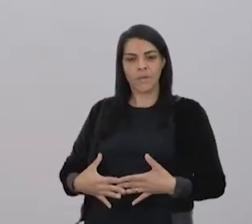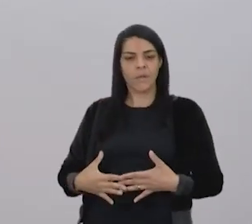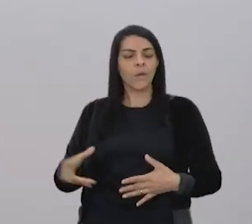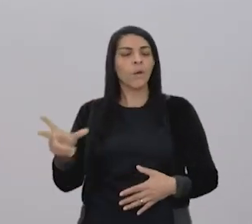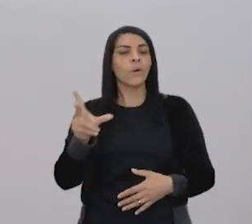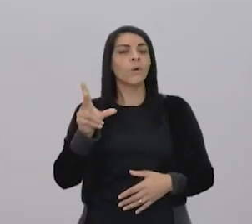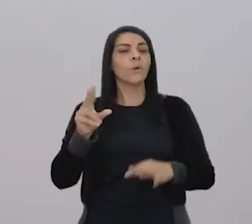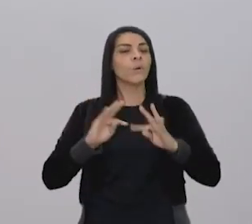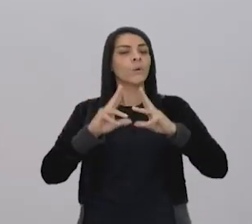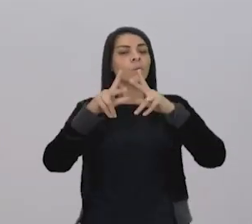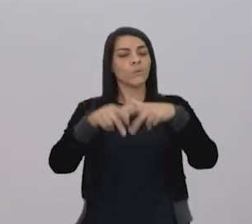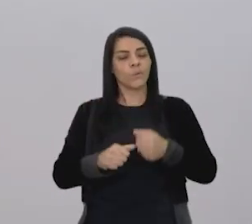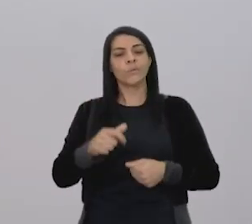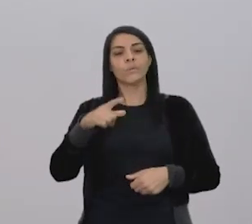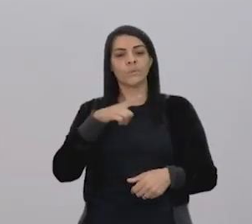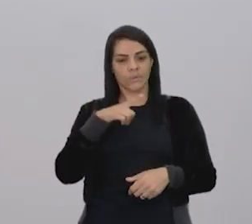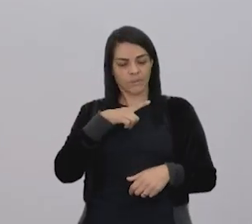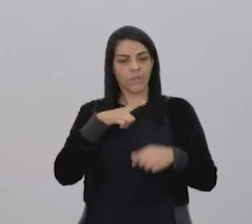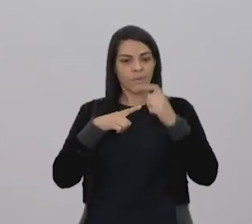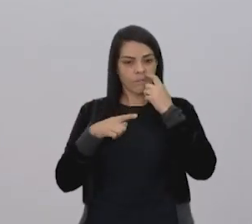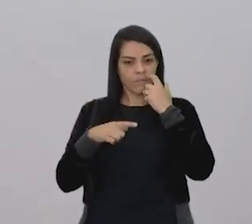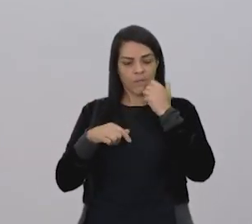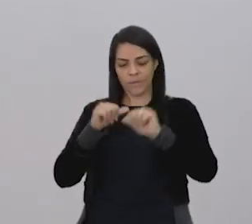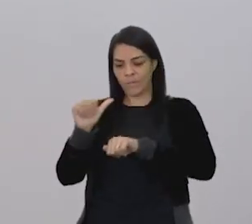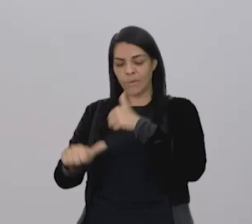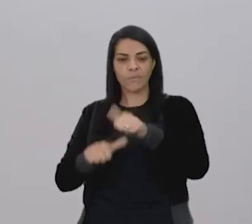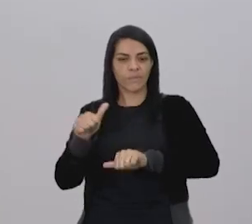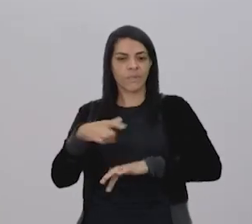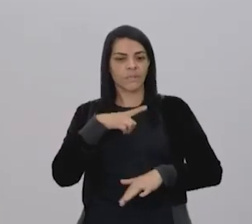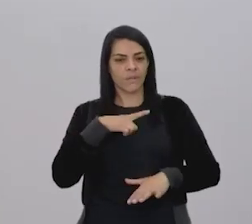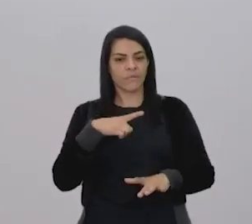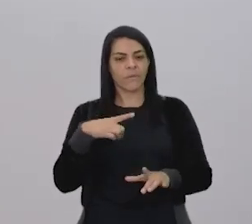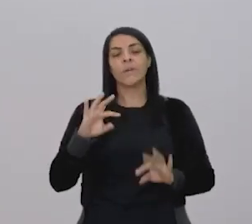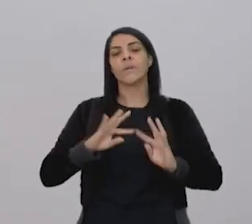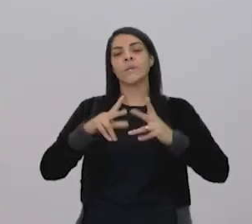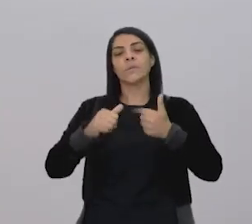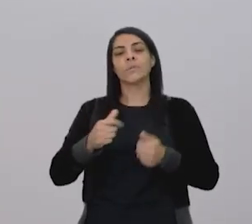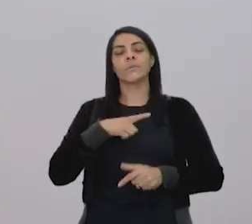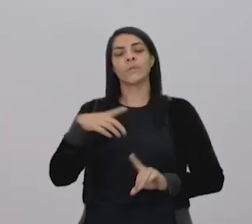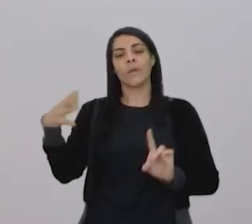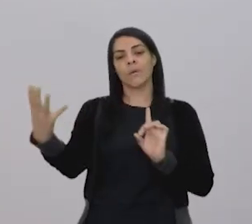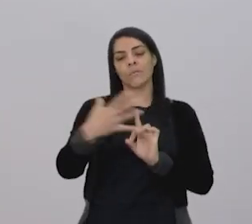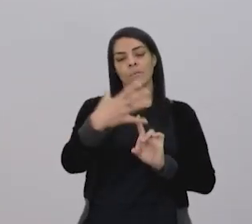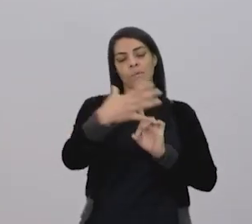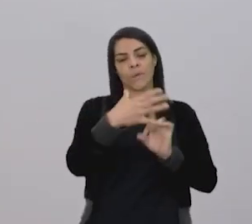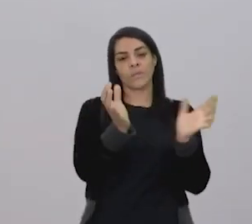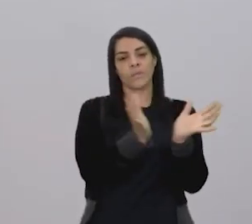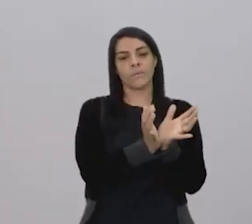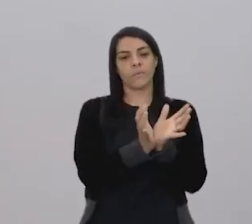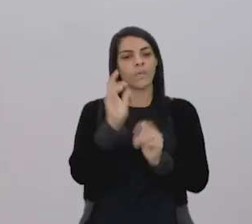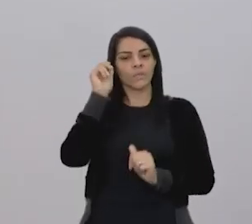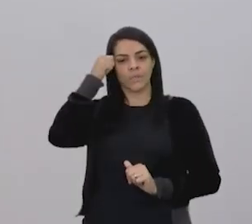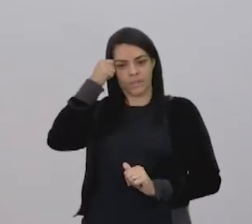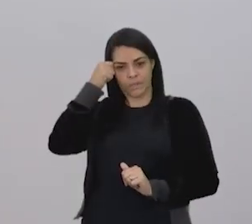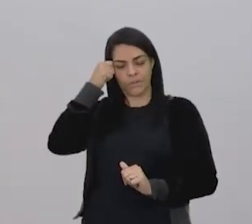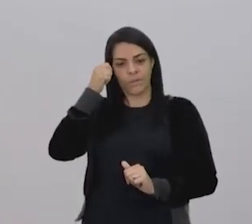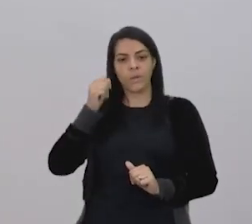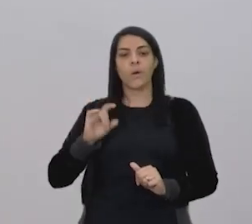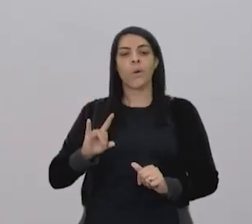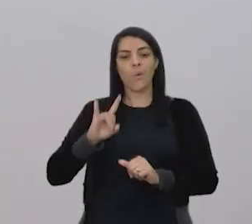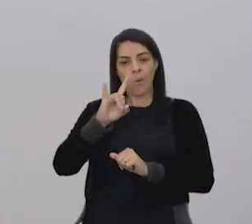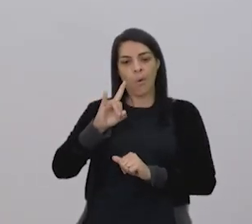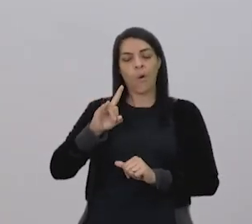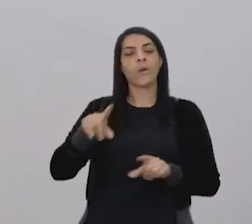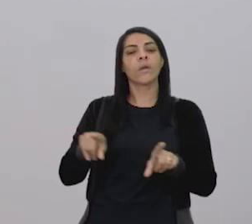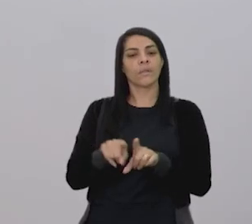todos eles sofreram marginalização. Todos eles têm influência da comunidade negra. Inclusive o rock, por exemplo, que às